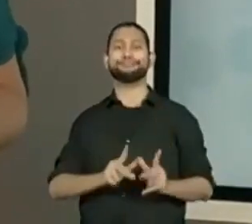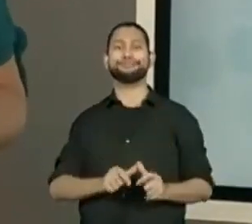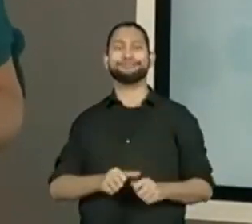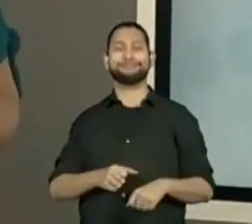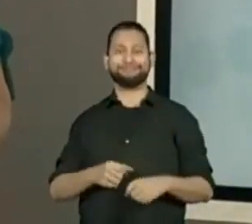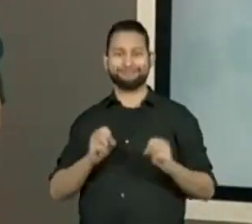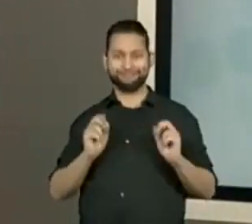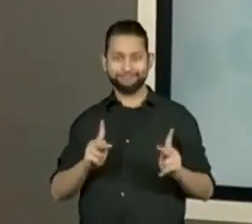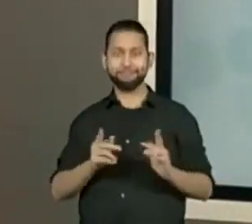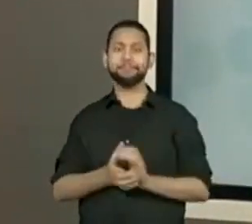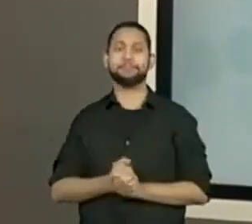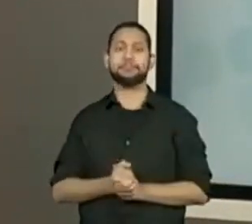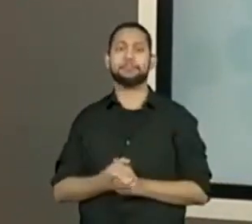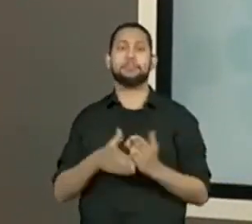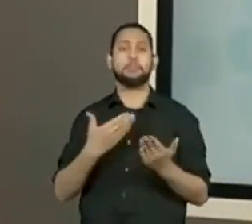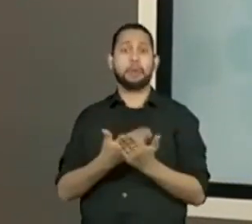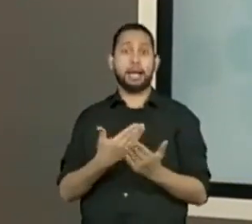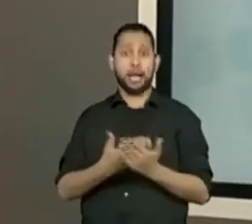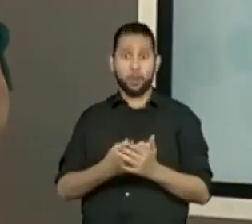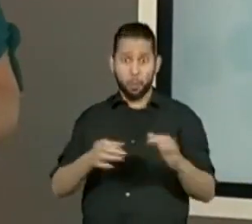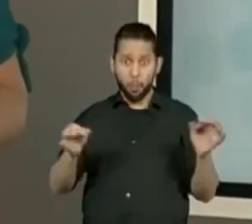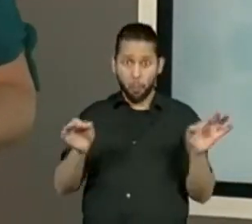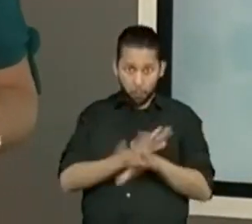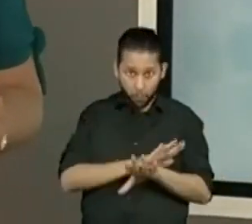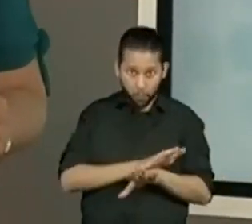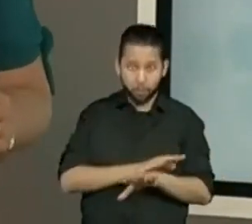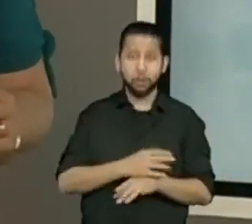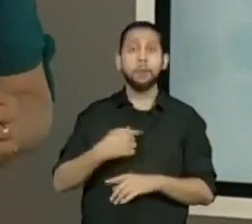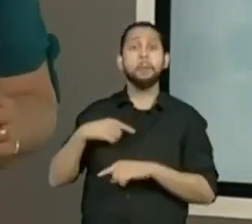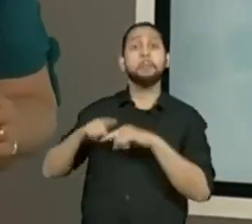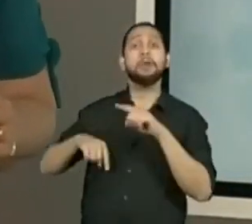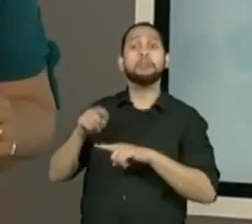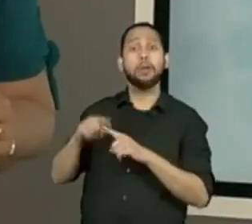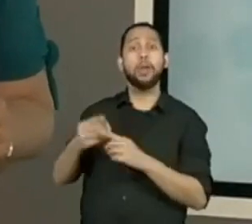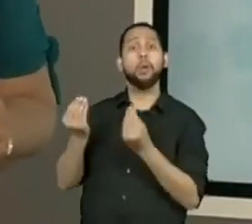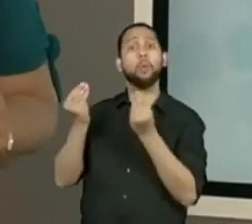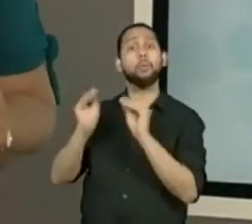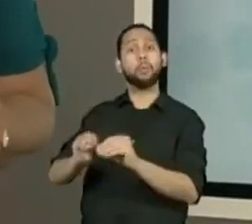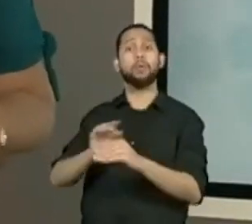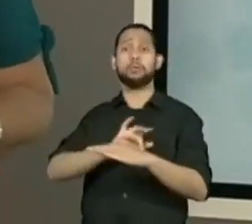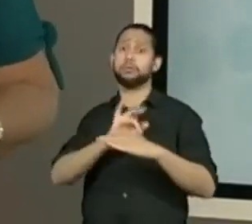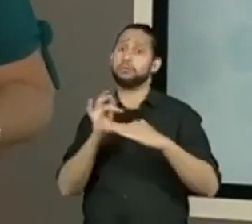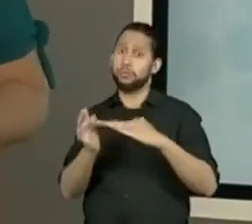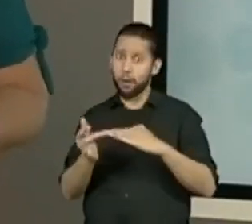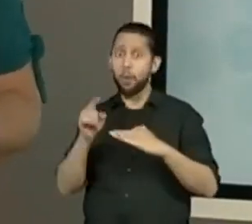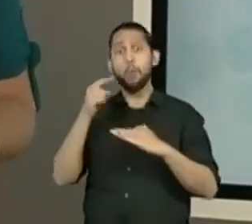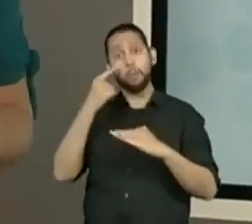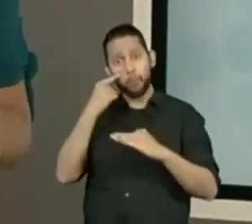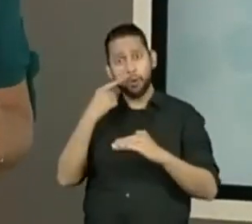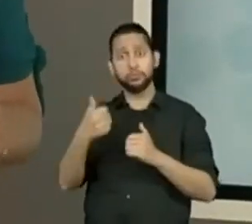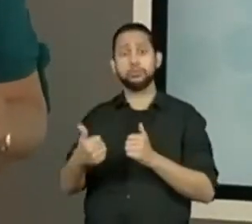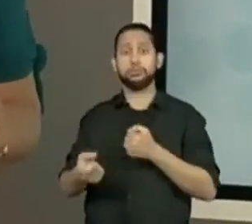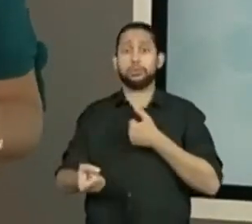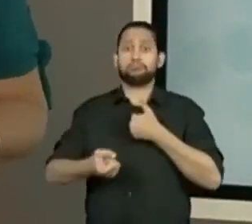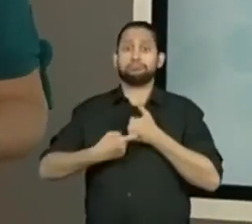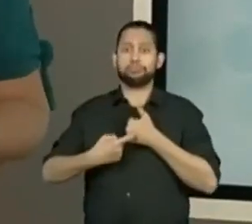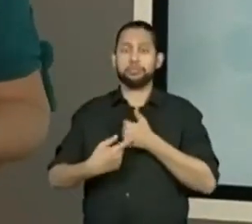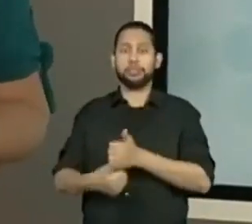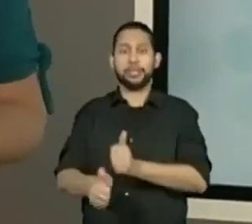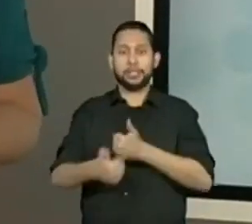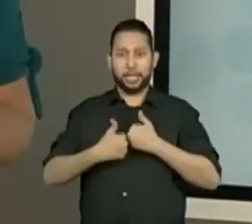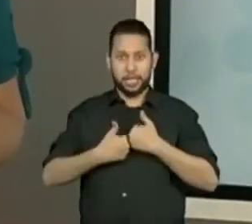mundo depois da aula eu costumo colocar o material lá na rede social então vocês podem me seguir e